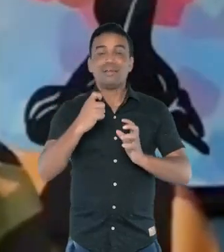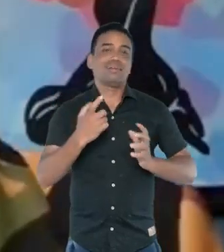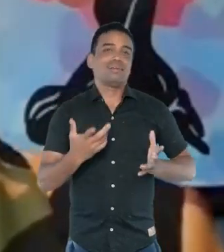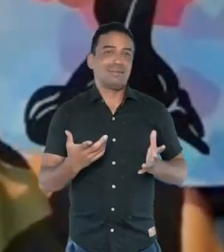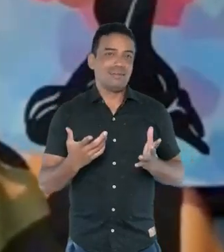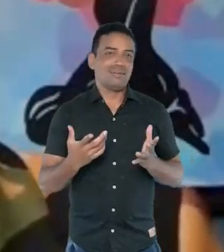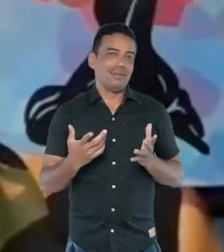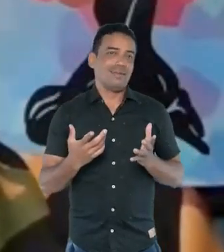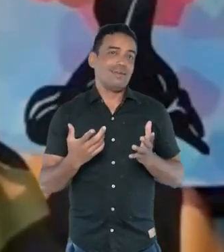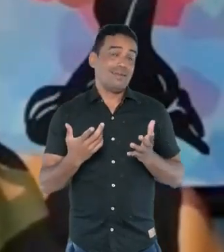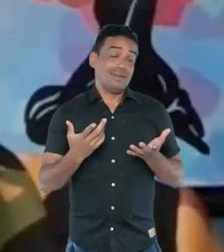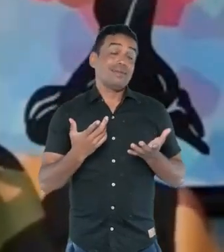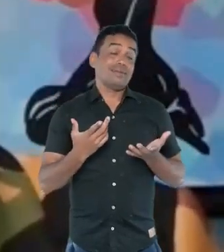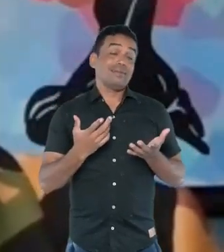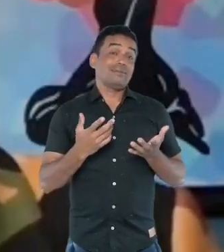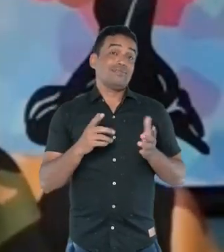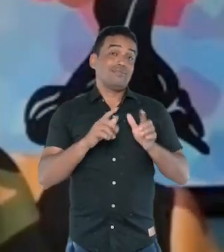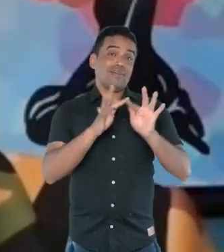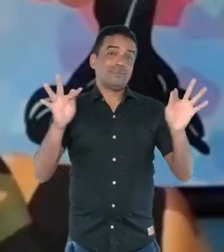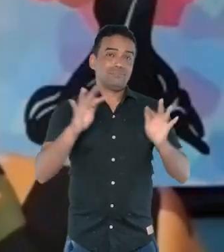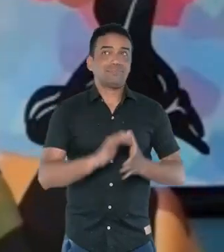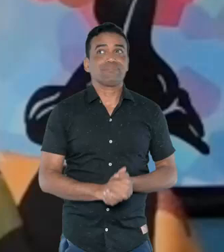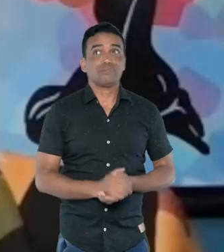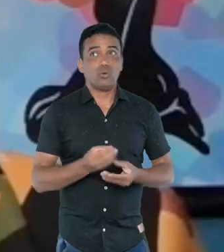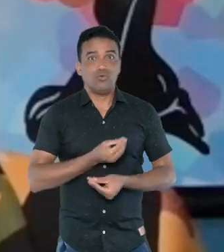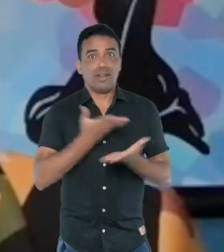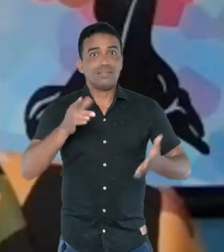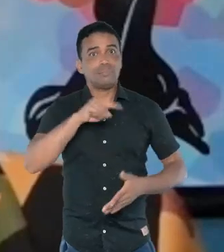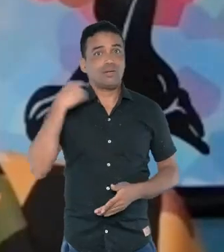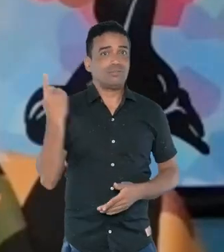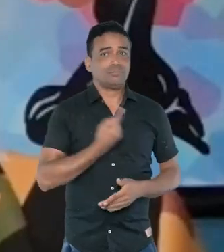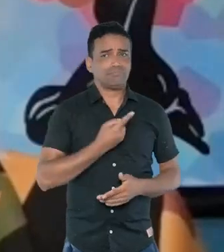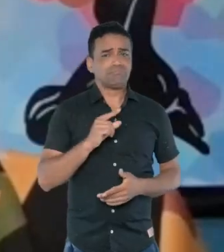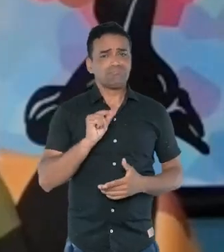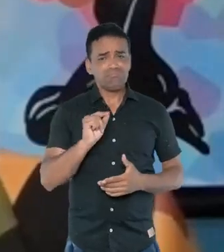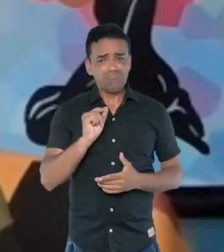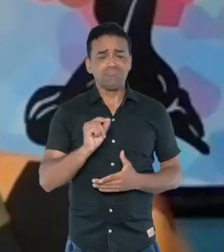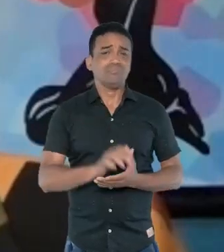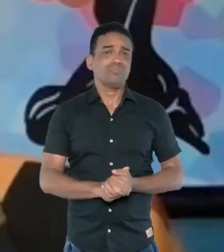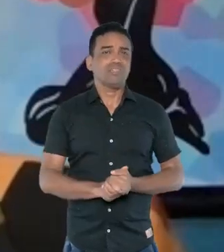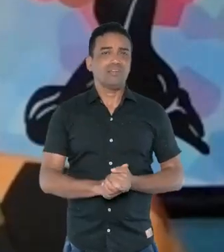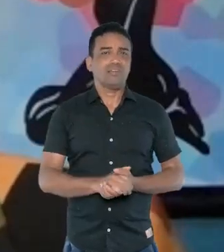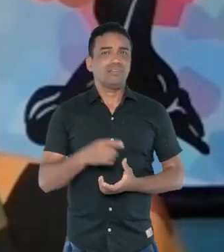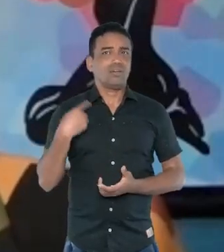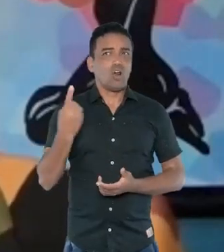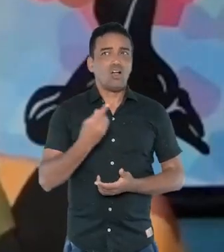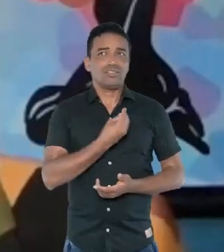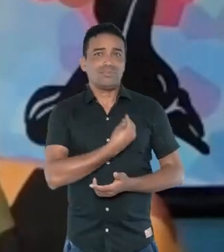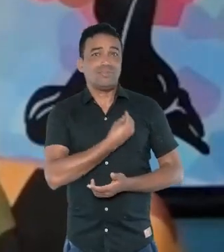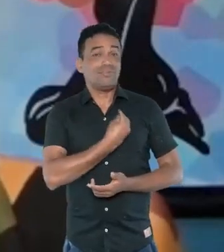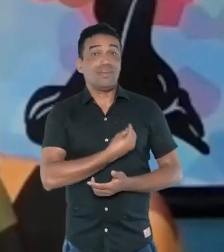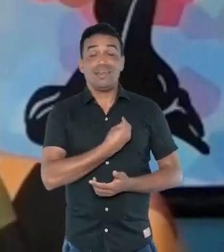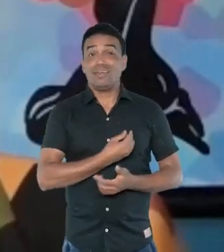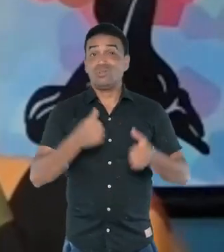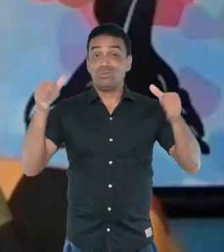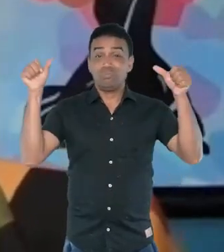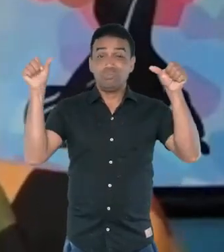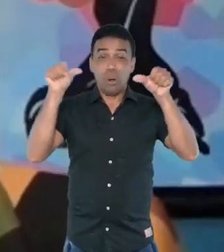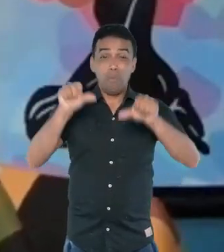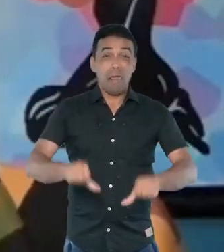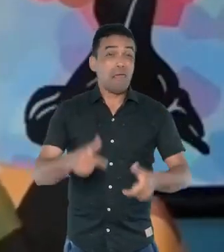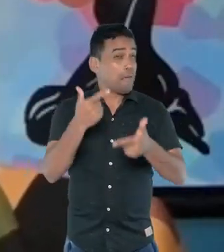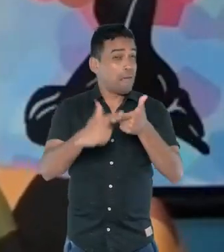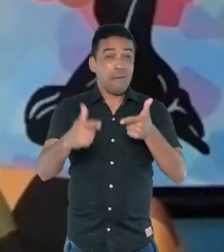termo. E traz para a gente isso, assim, o quanto que a gente está vivendo uma crise de